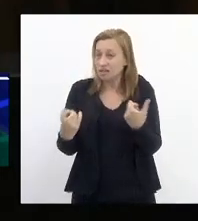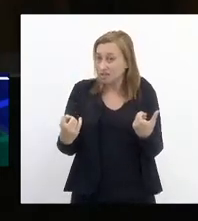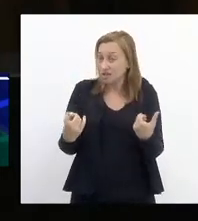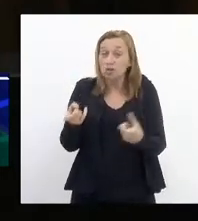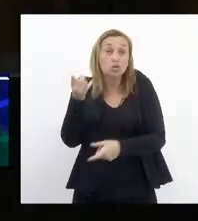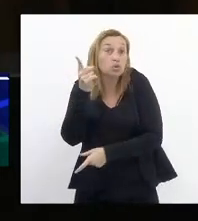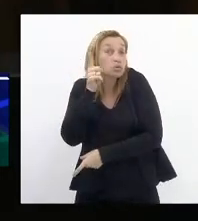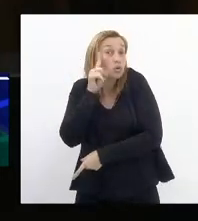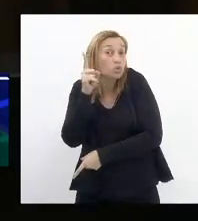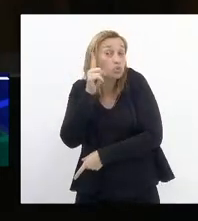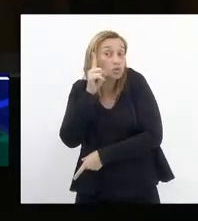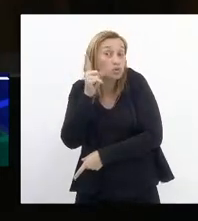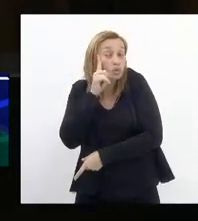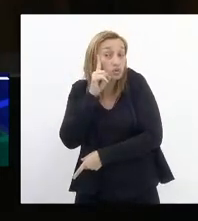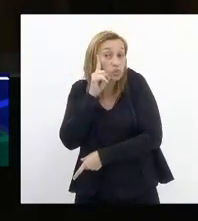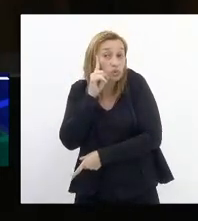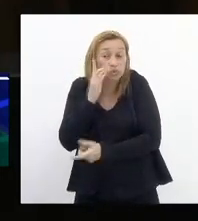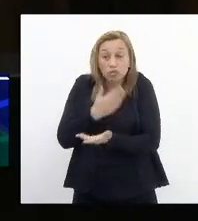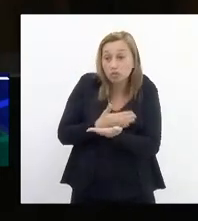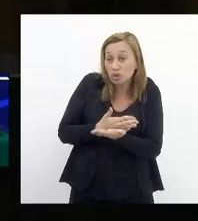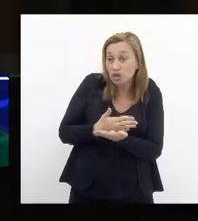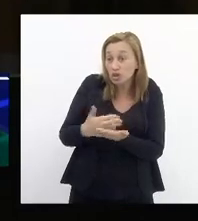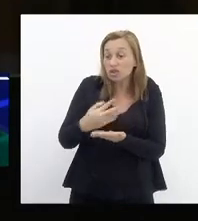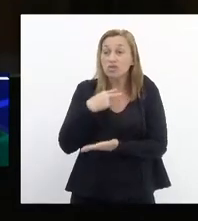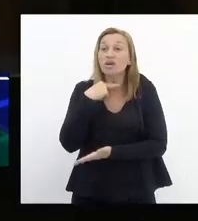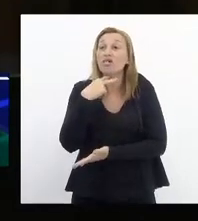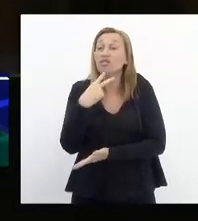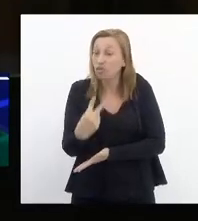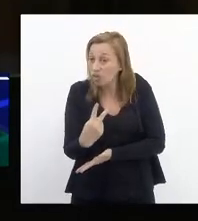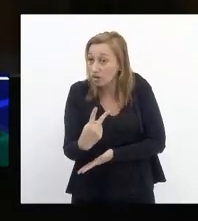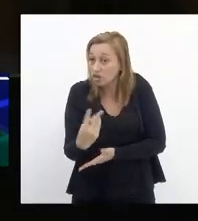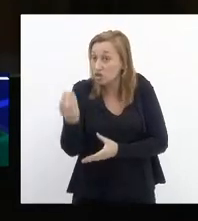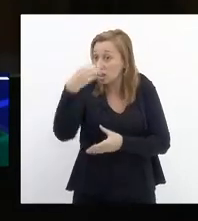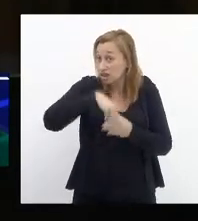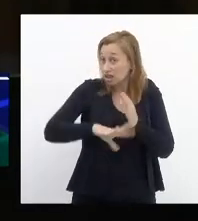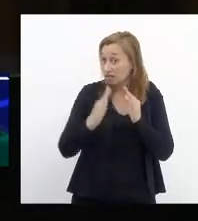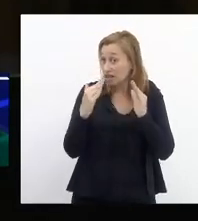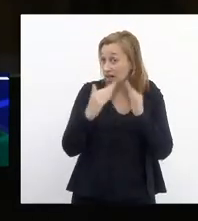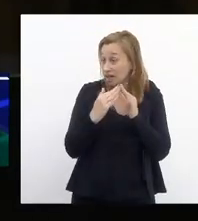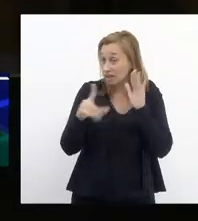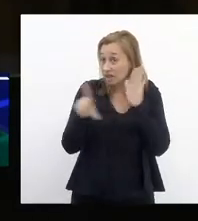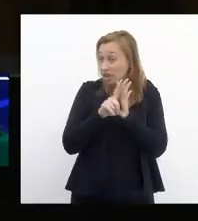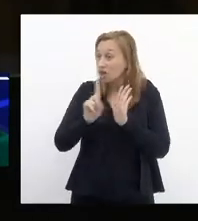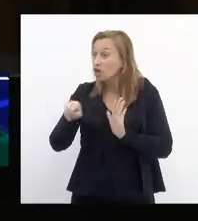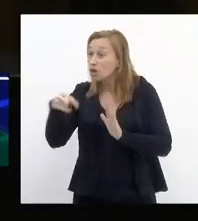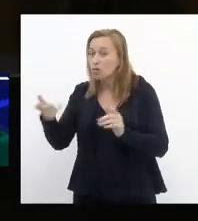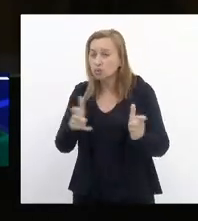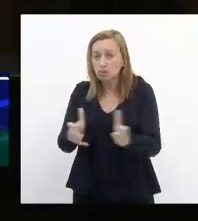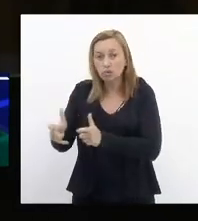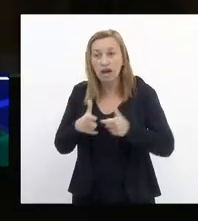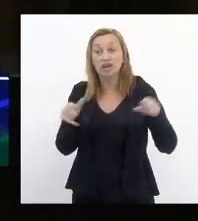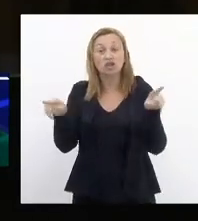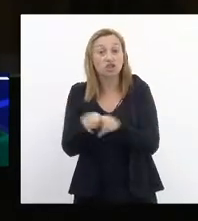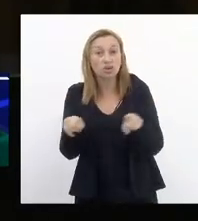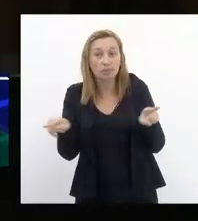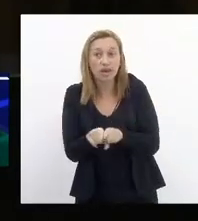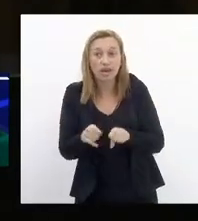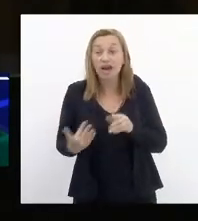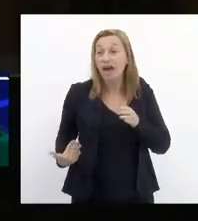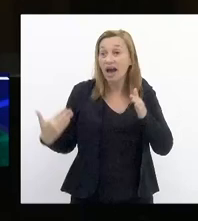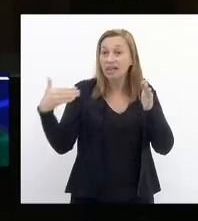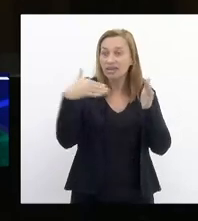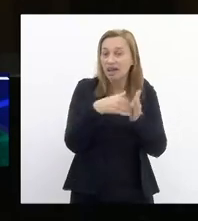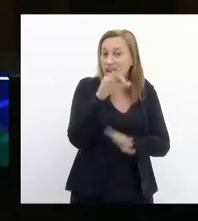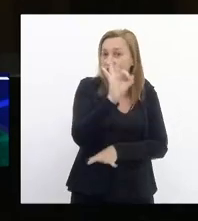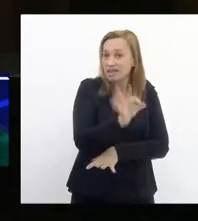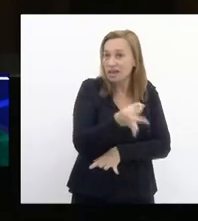cotidianas, desde o cerceamento da sua voz dentro do parlamento e em outros espaços também, até,